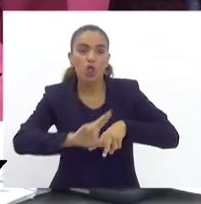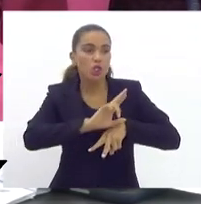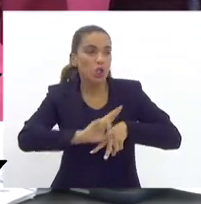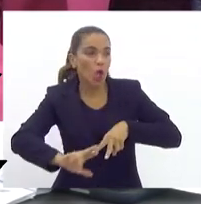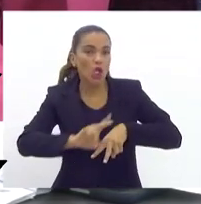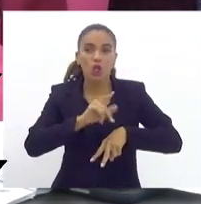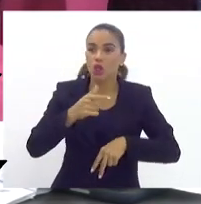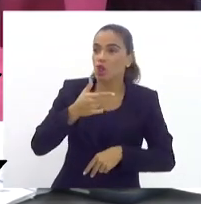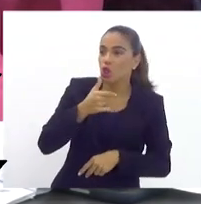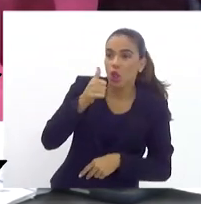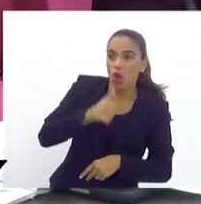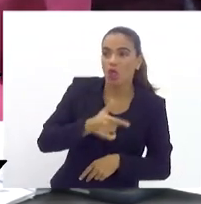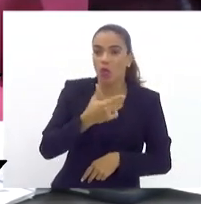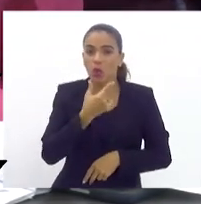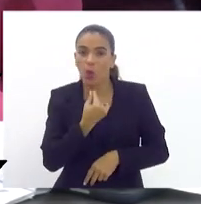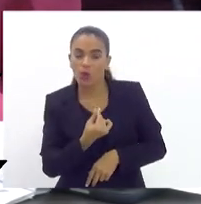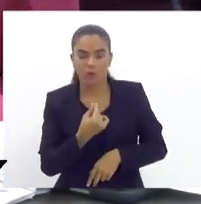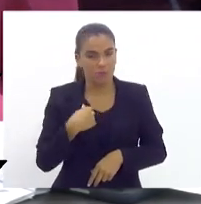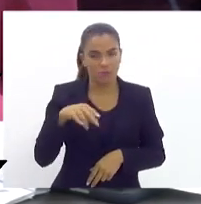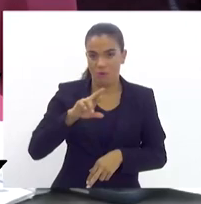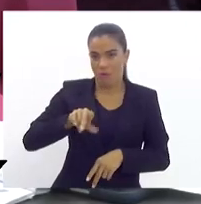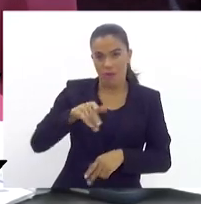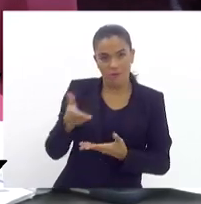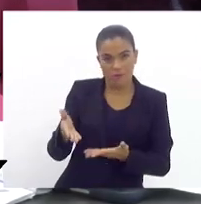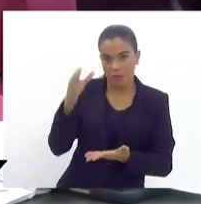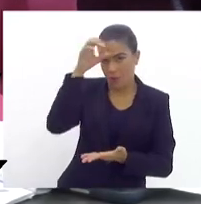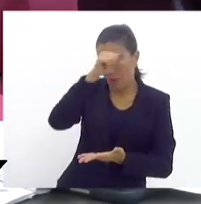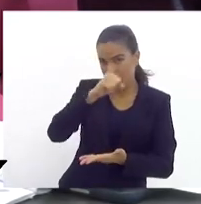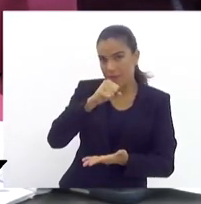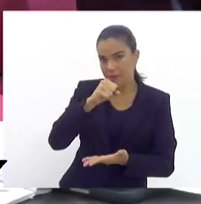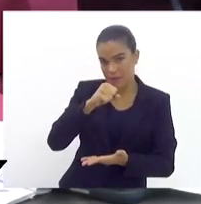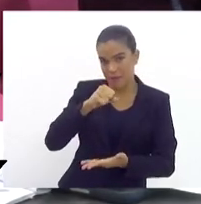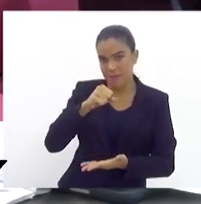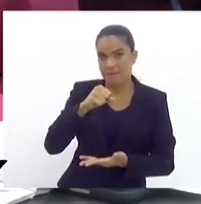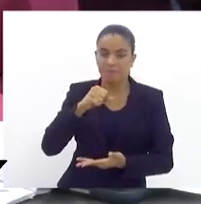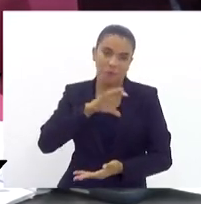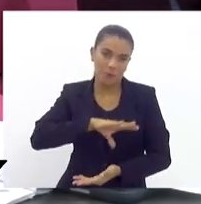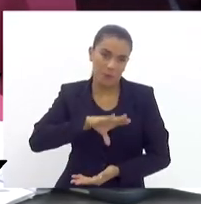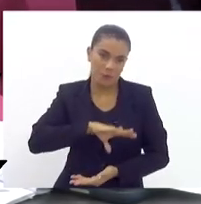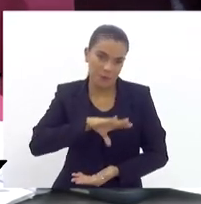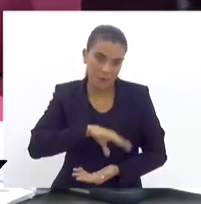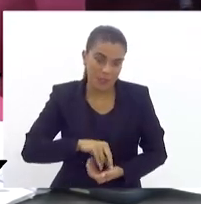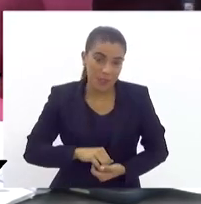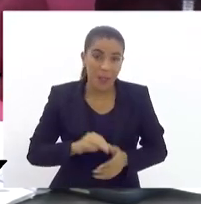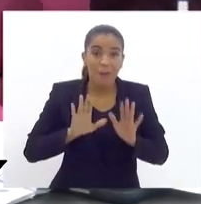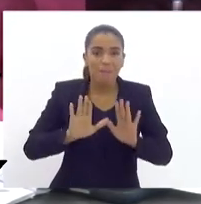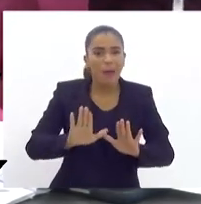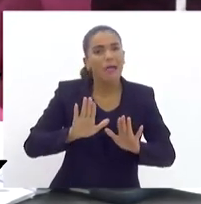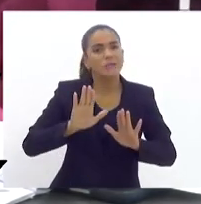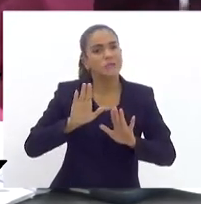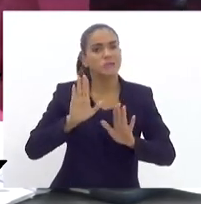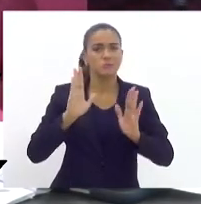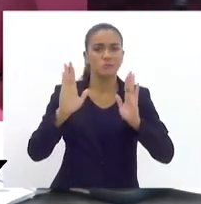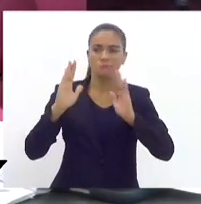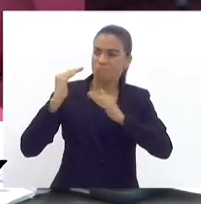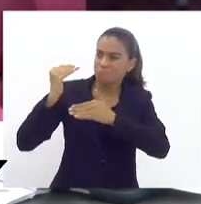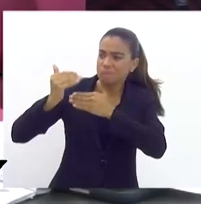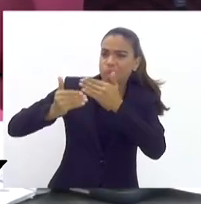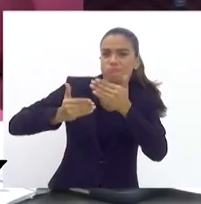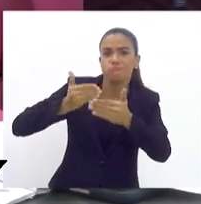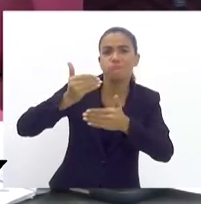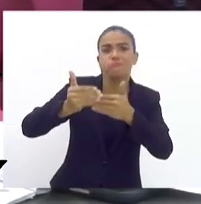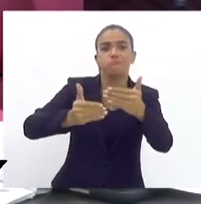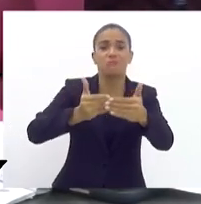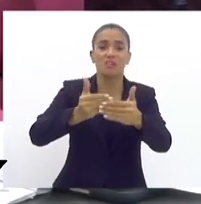porque não foi assim que eu aprendi a língua portuguesa. Mas o tempo vai dizer se isso